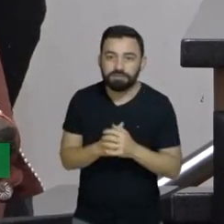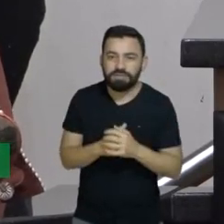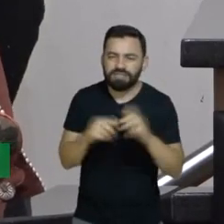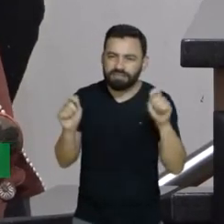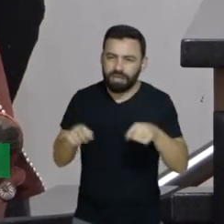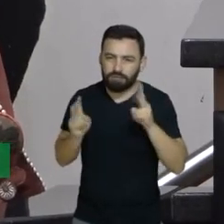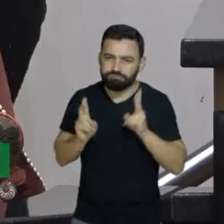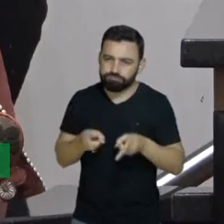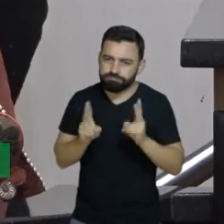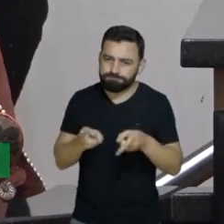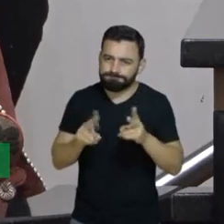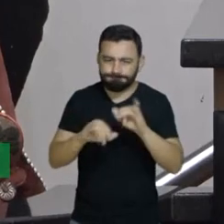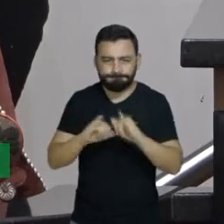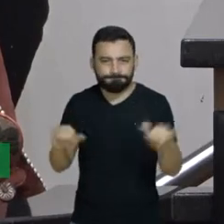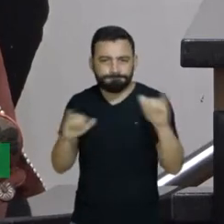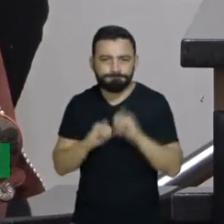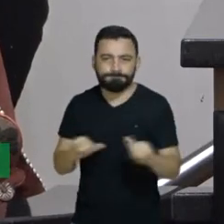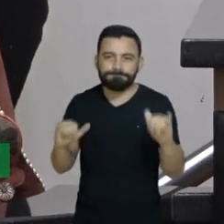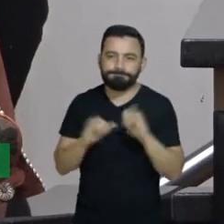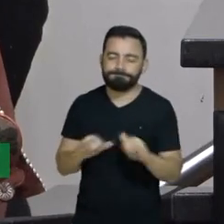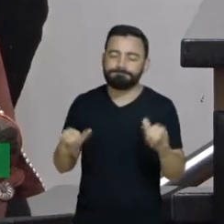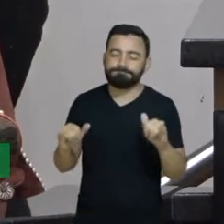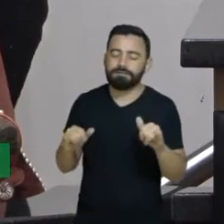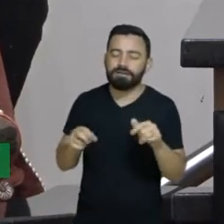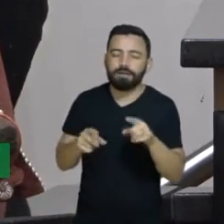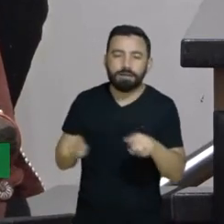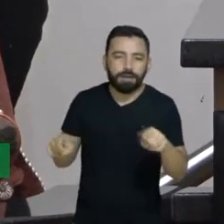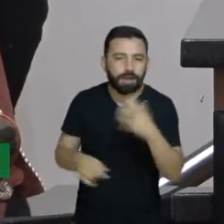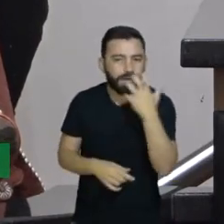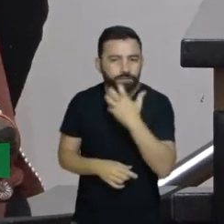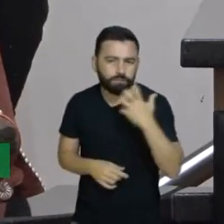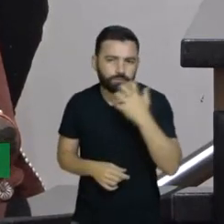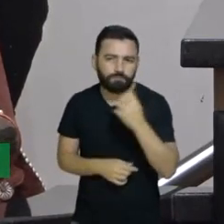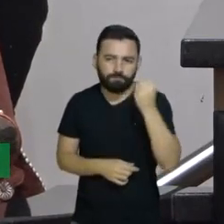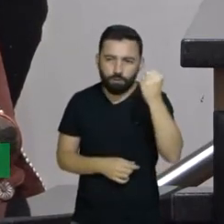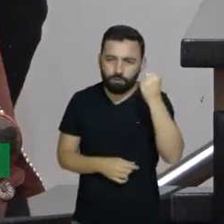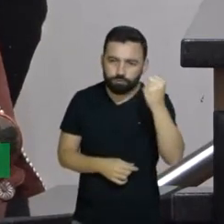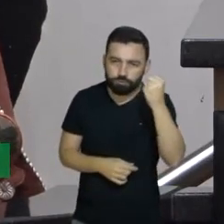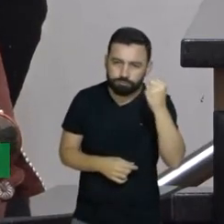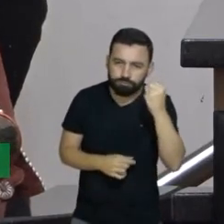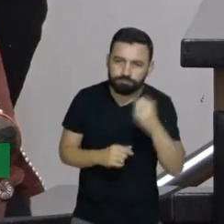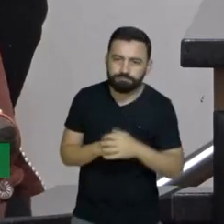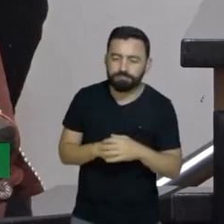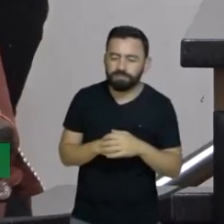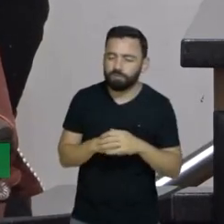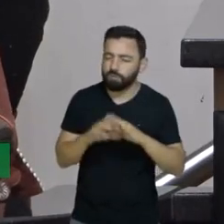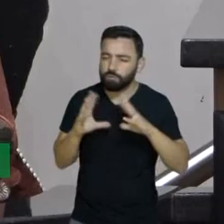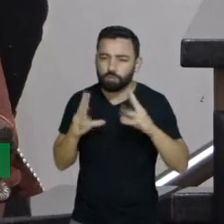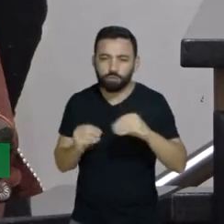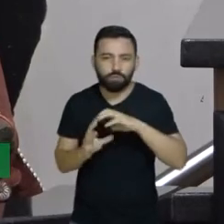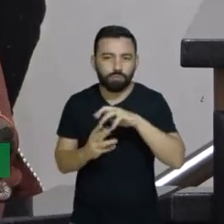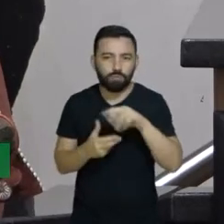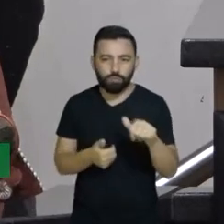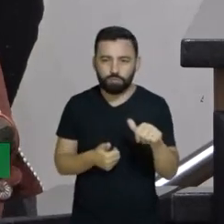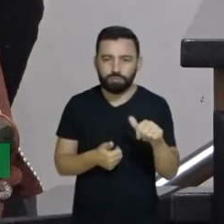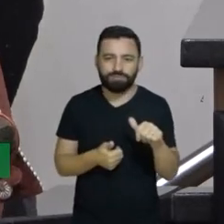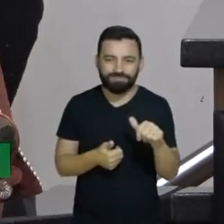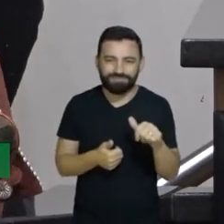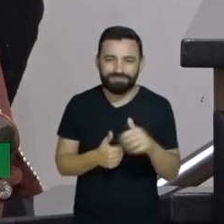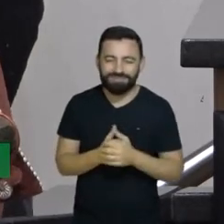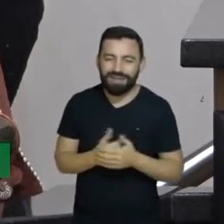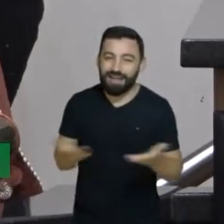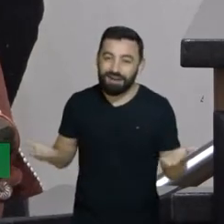continuar ecoando este canto forte do nosso nativismo por todo o mundo. Deixamos aqui